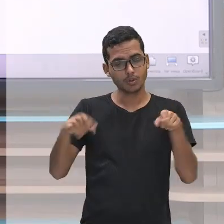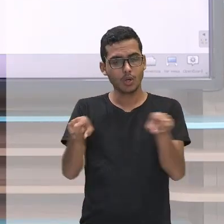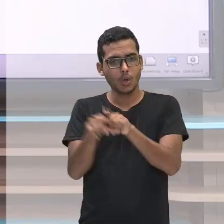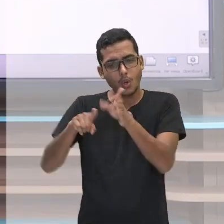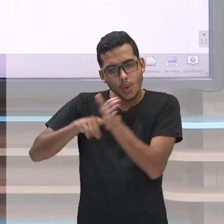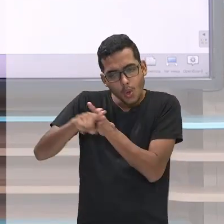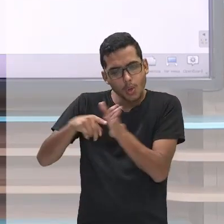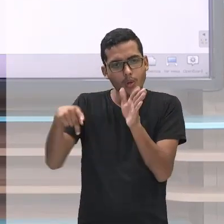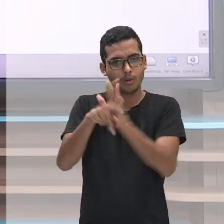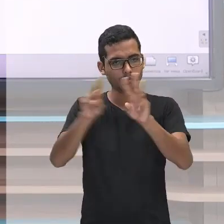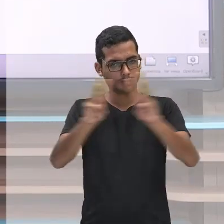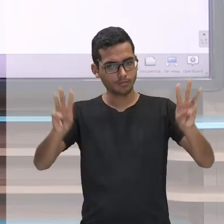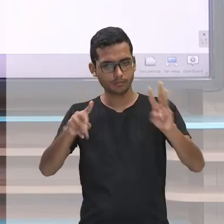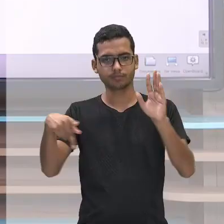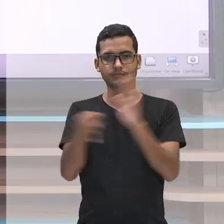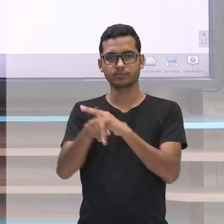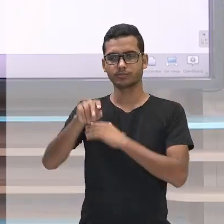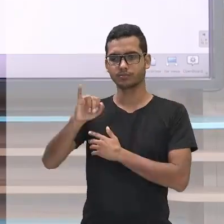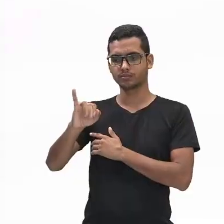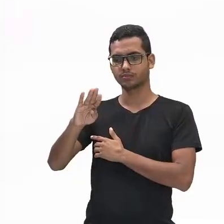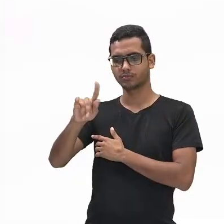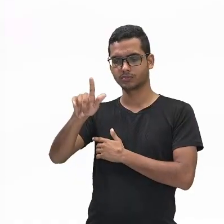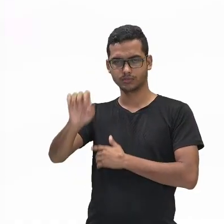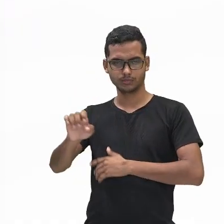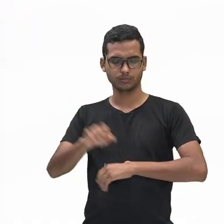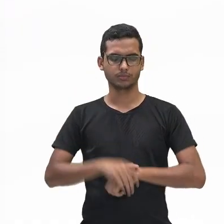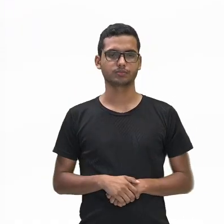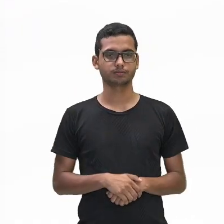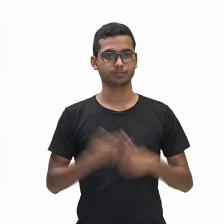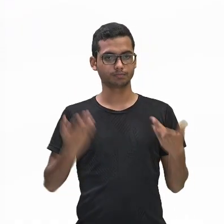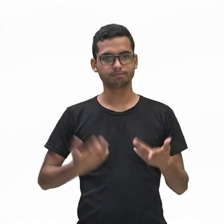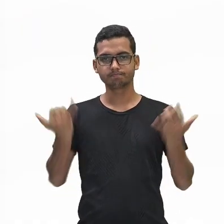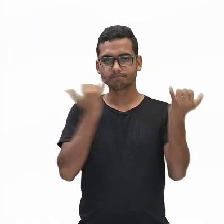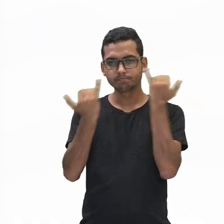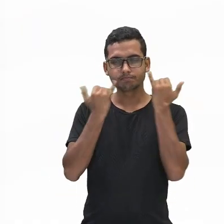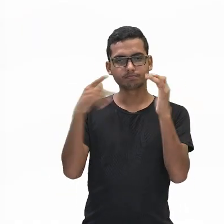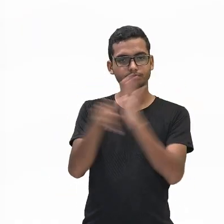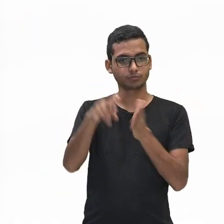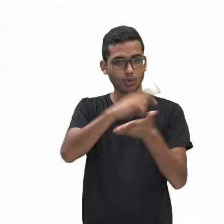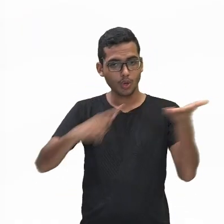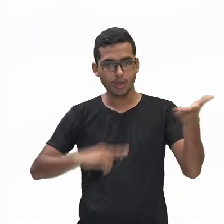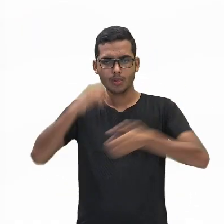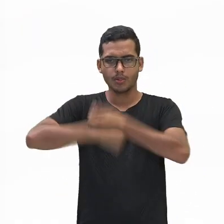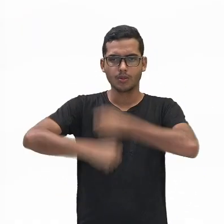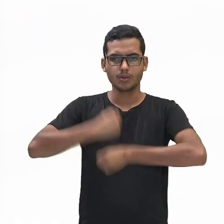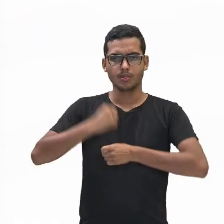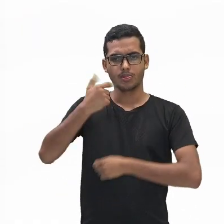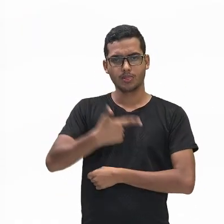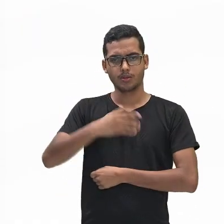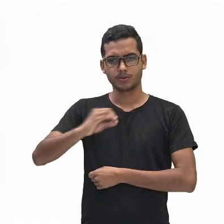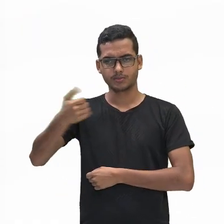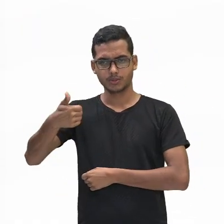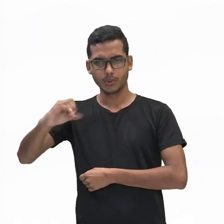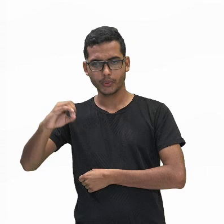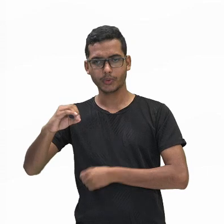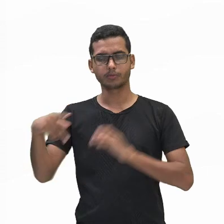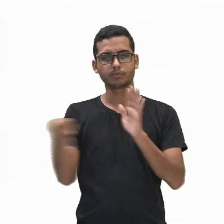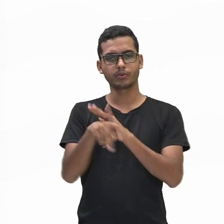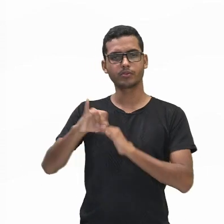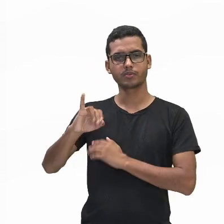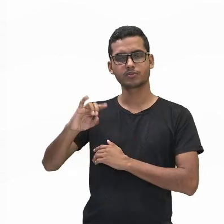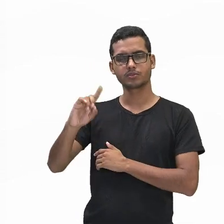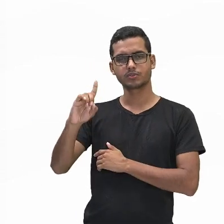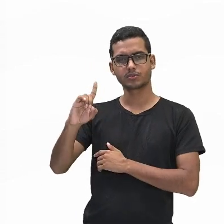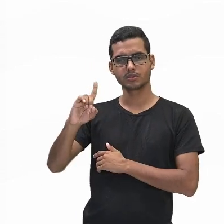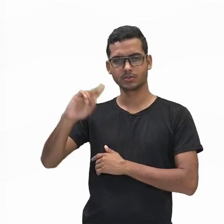do IBGE. Então, nós temos que, a partir do relatório de 2010, o IDH, ele combina aí 3